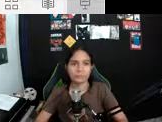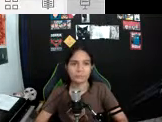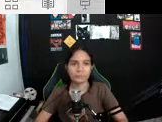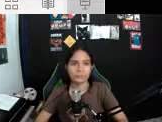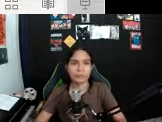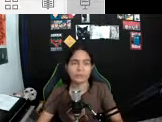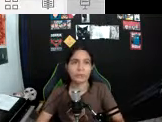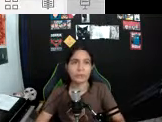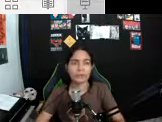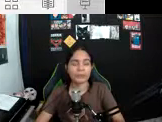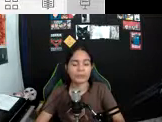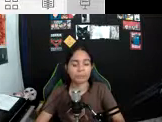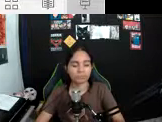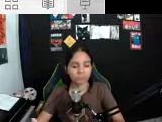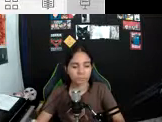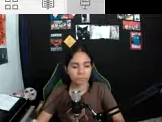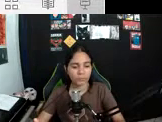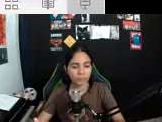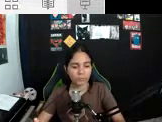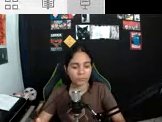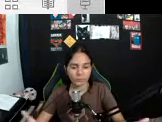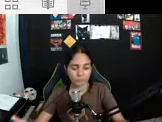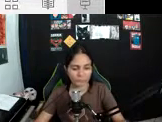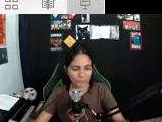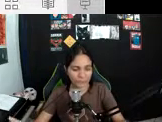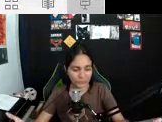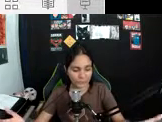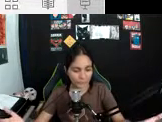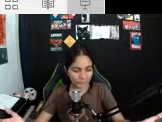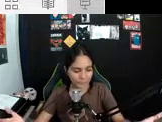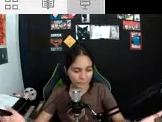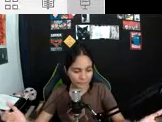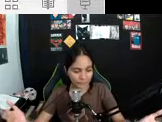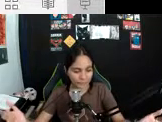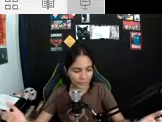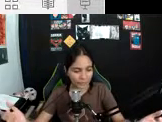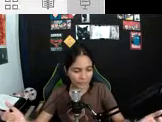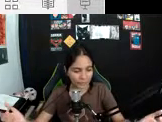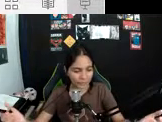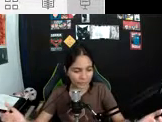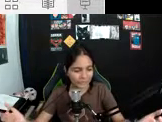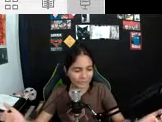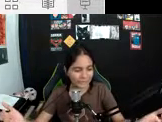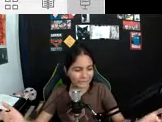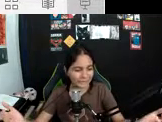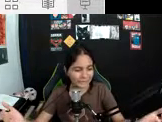alguns, como eu posso dizer, não são profissionais, como que eu posso...